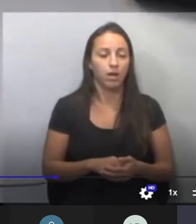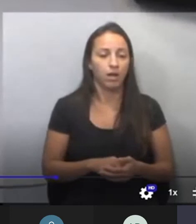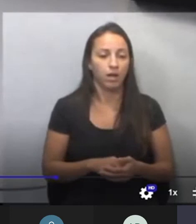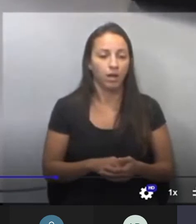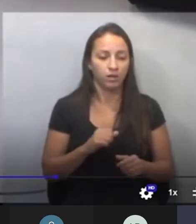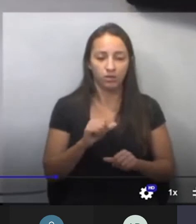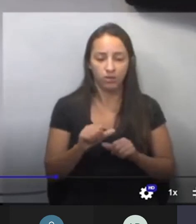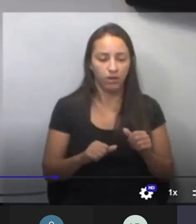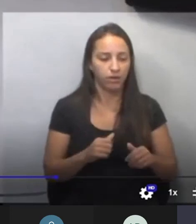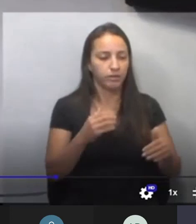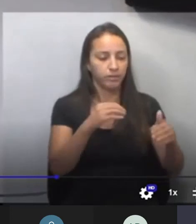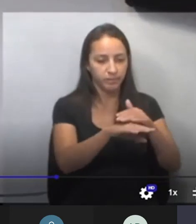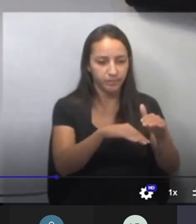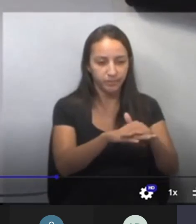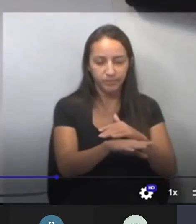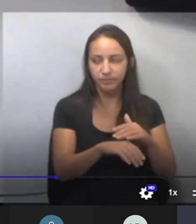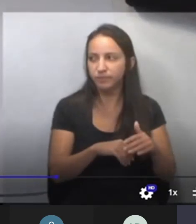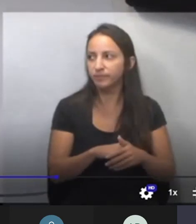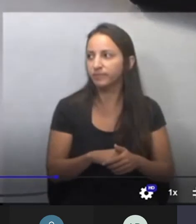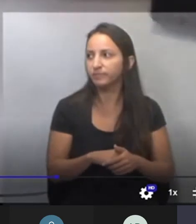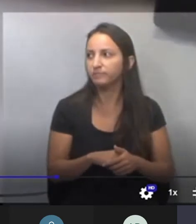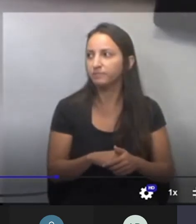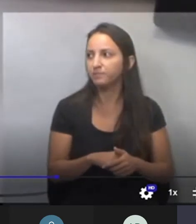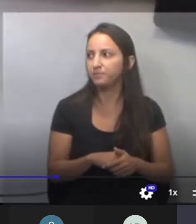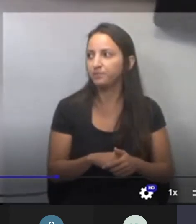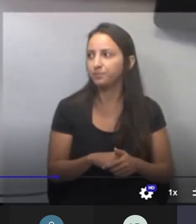né? Armazenamento,